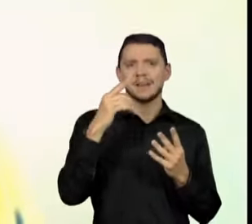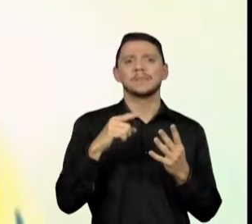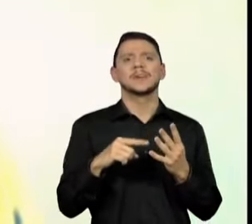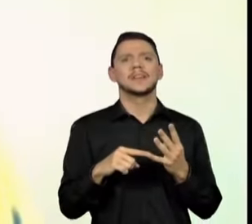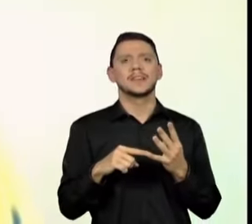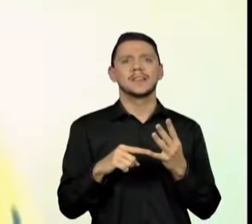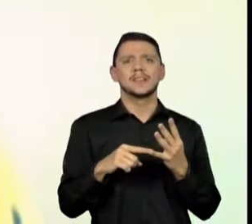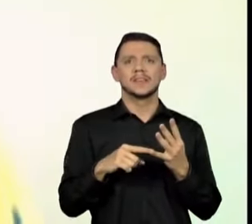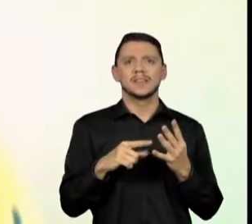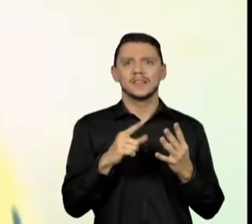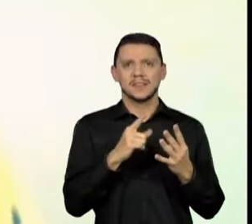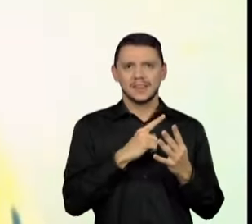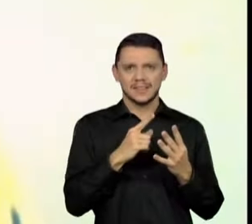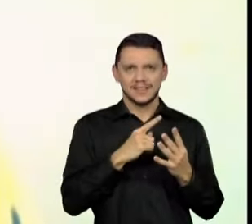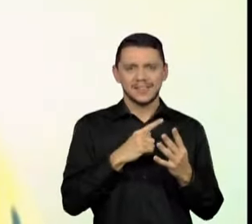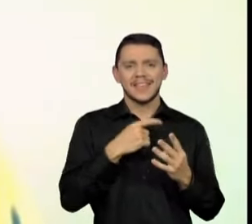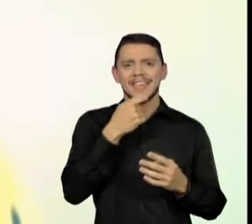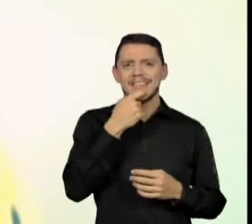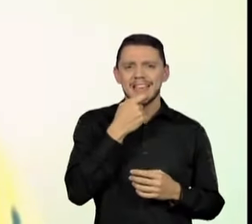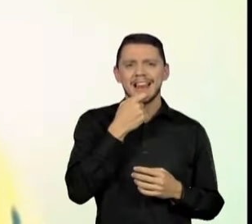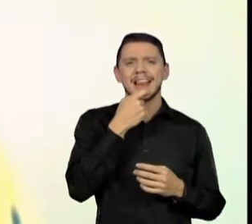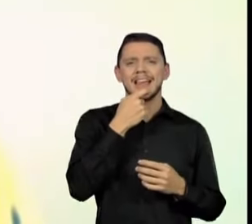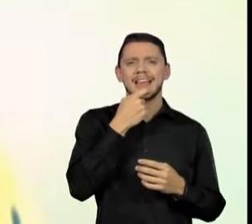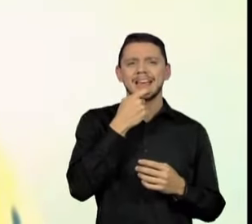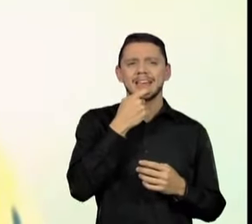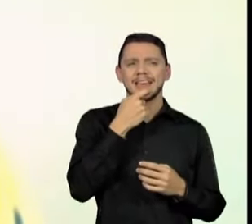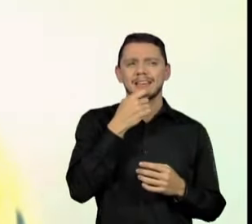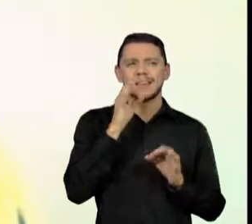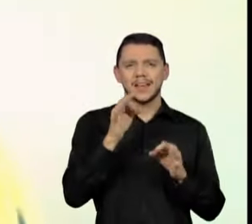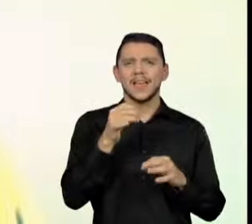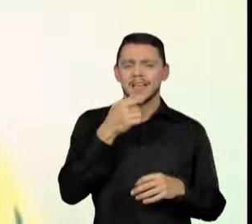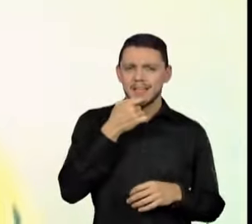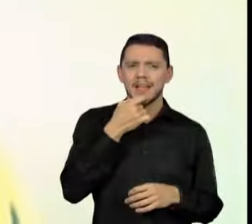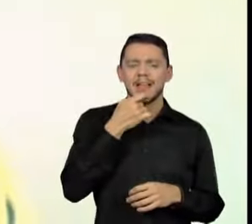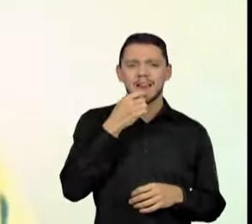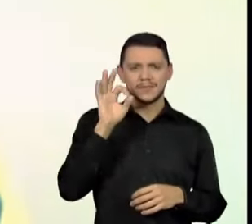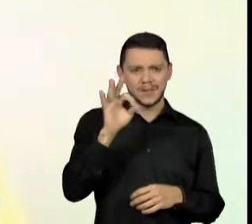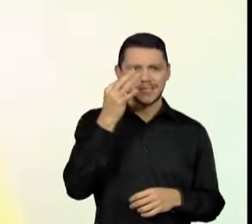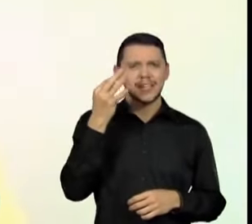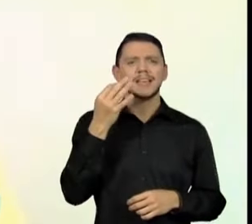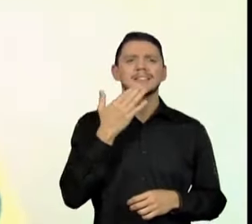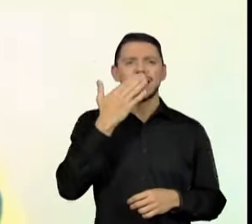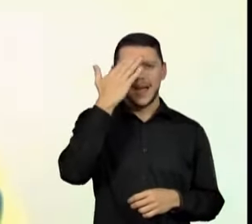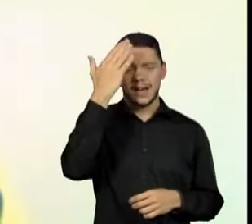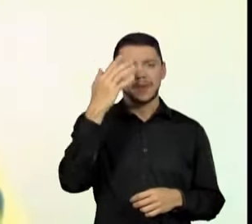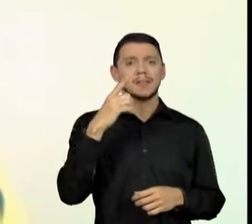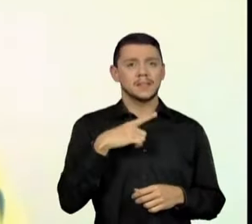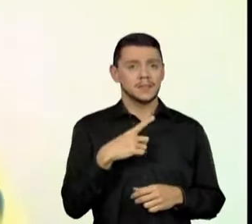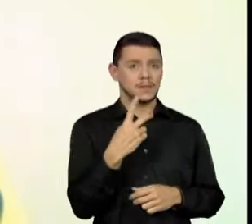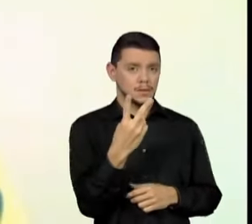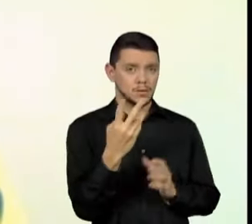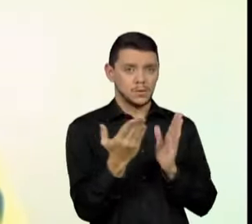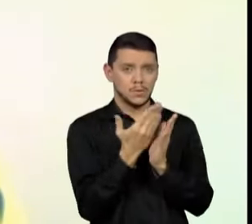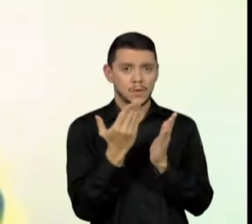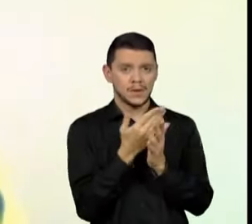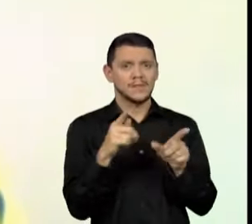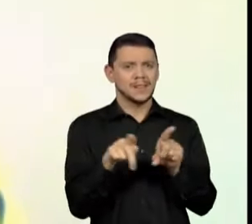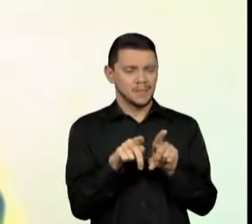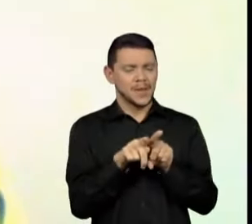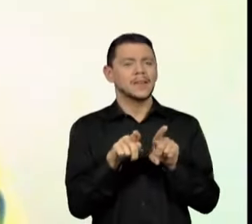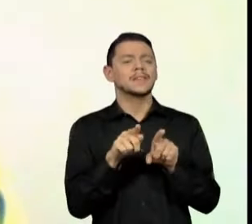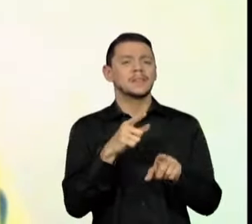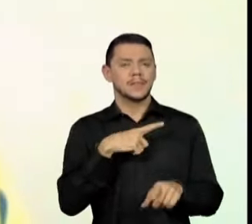Ponce Avicenso, inglês, francês e árabe. E os dois livros estão também num prelo para